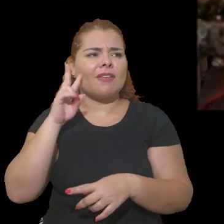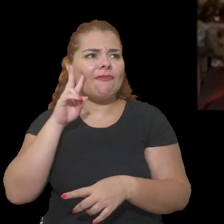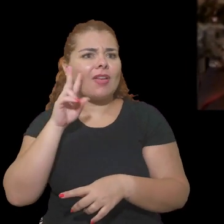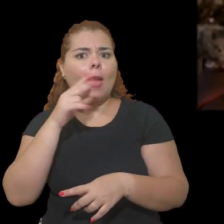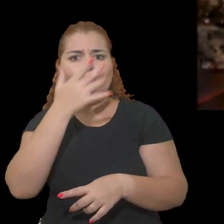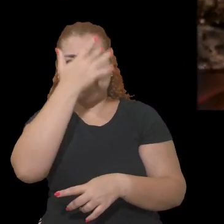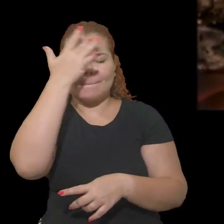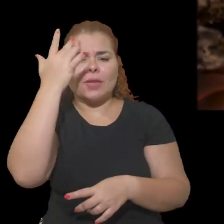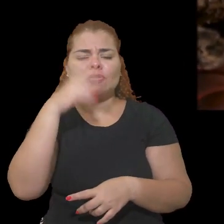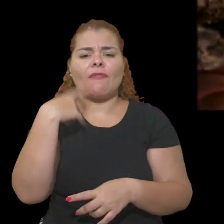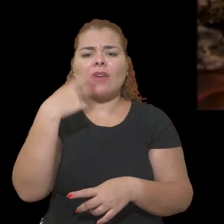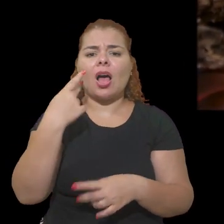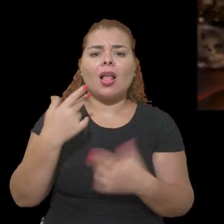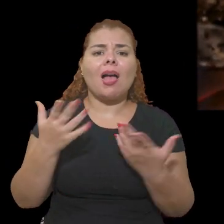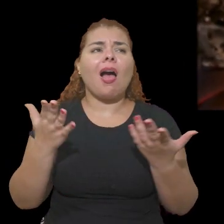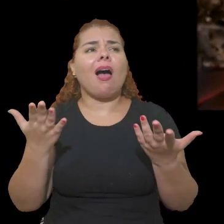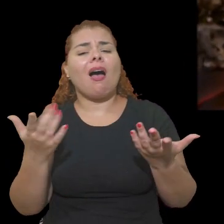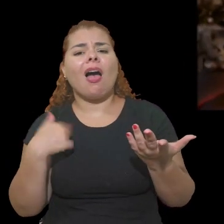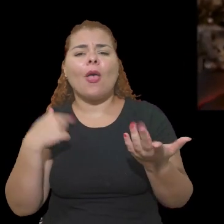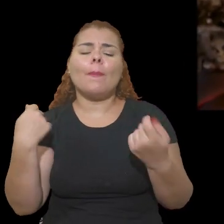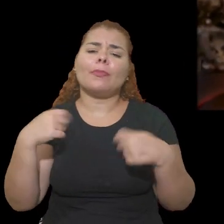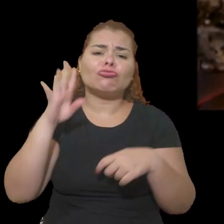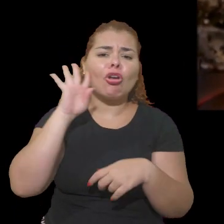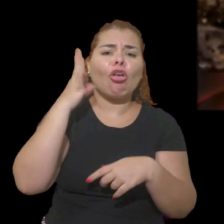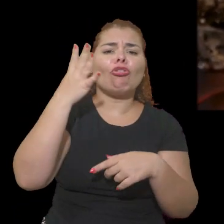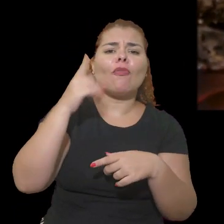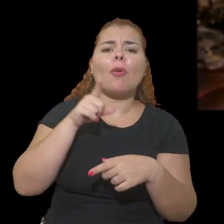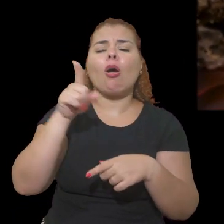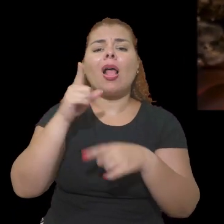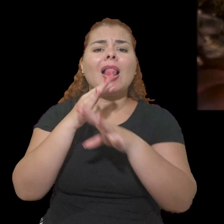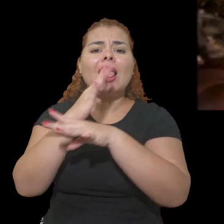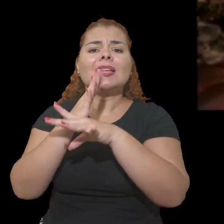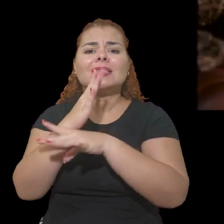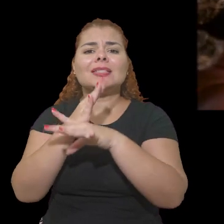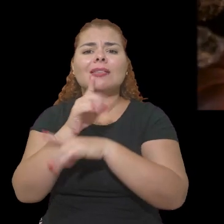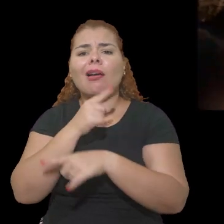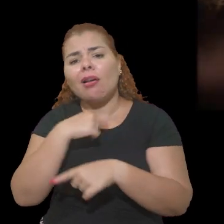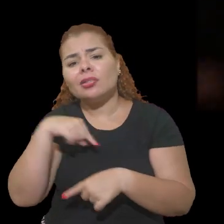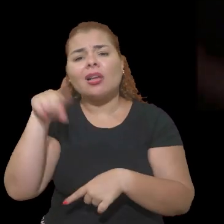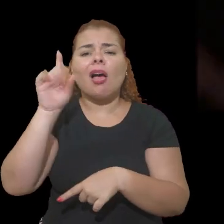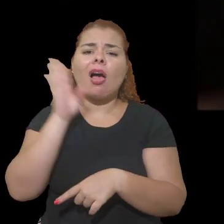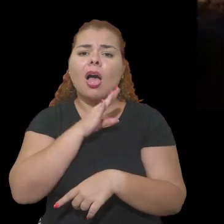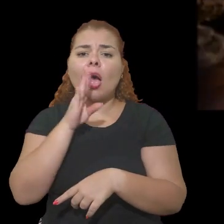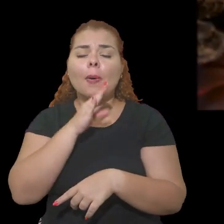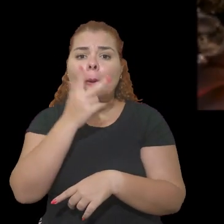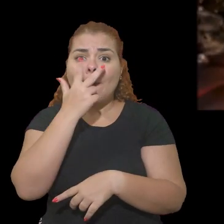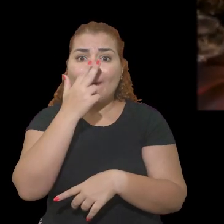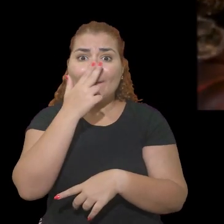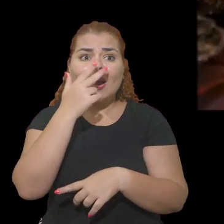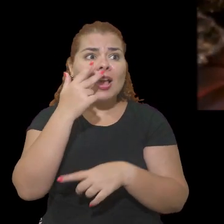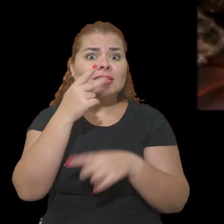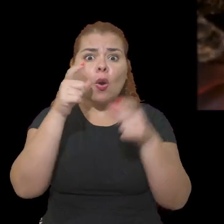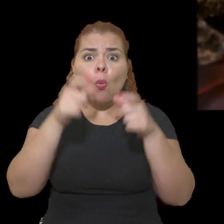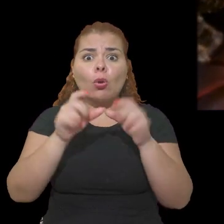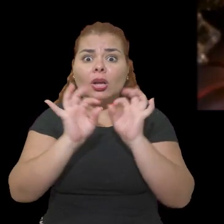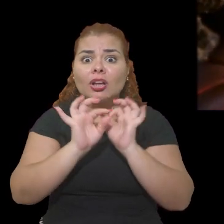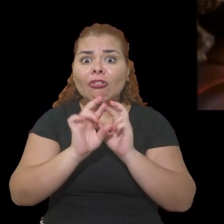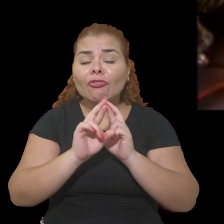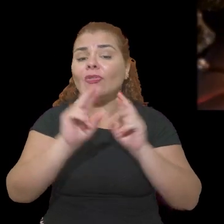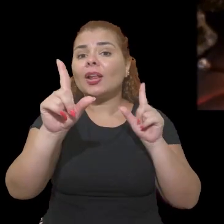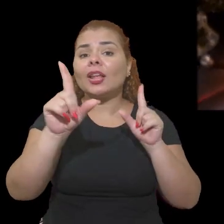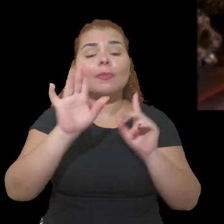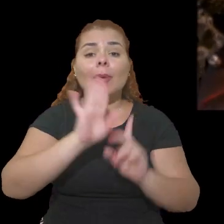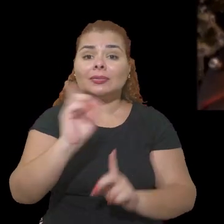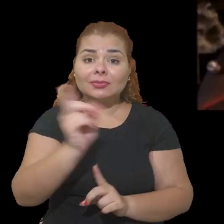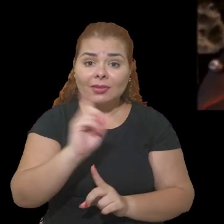você estar conversando ali e a pessoa tem alguma coisa para resolver em São Paulo, ela fala, vou ali na cidade e já volto. Como se ela fosse para um outro lugar. Não, Parelheiros